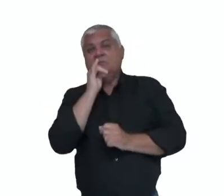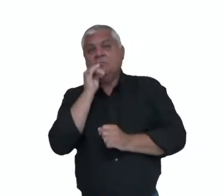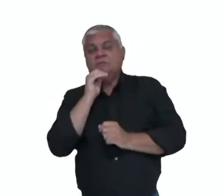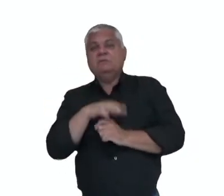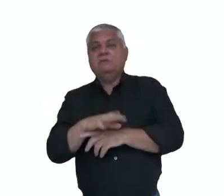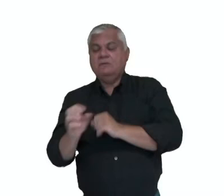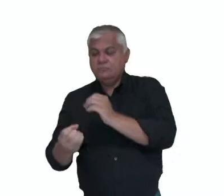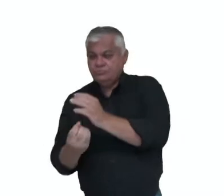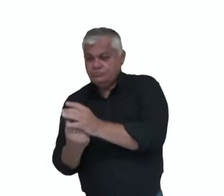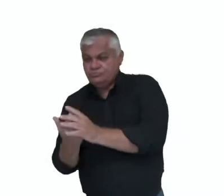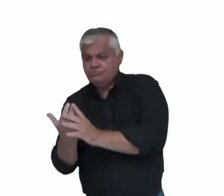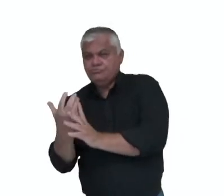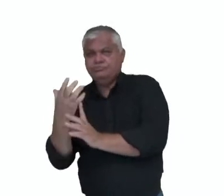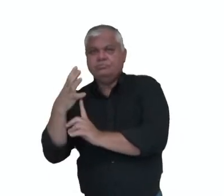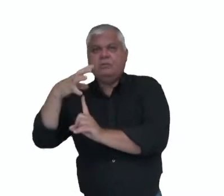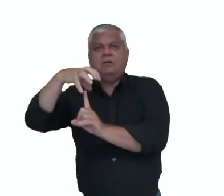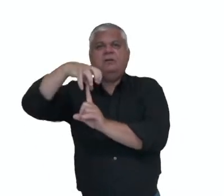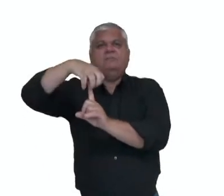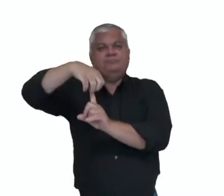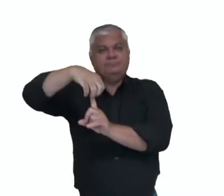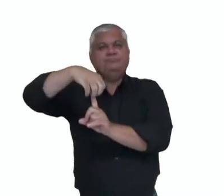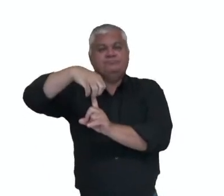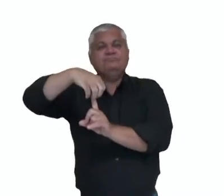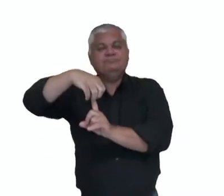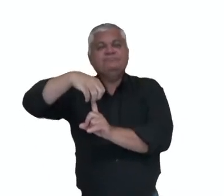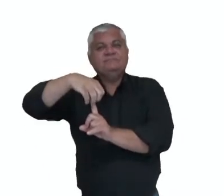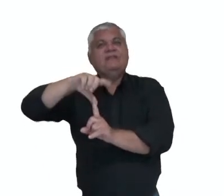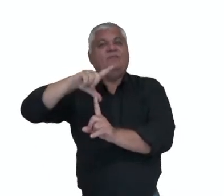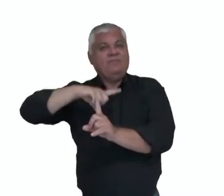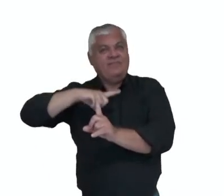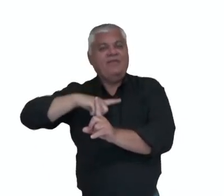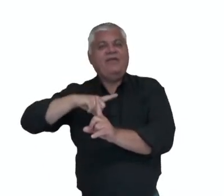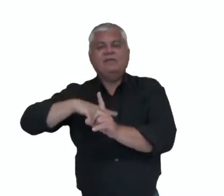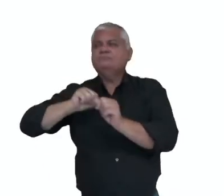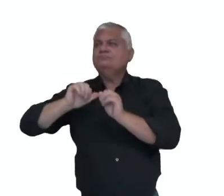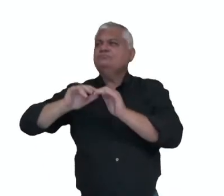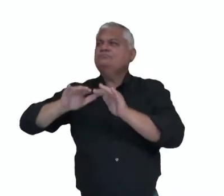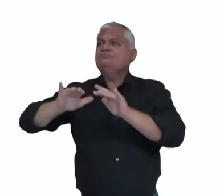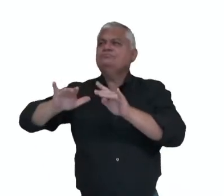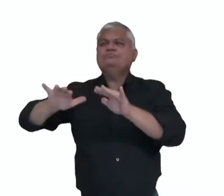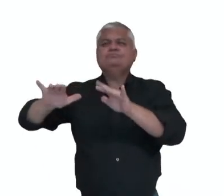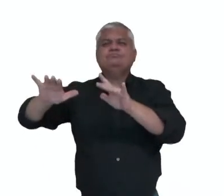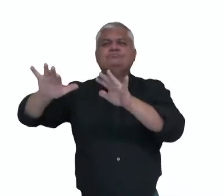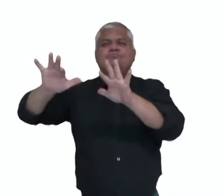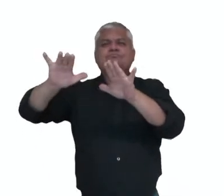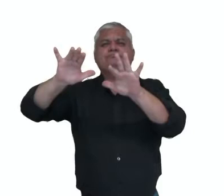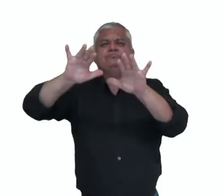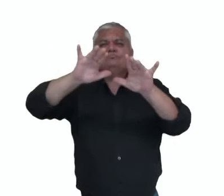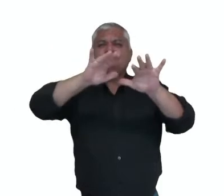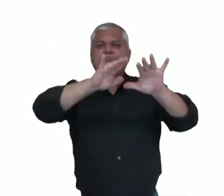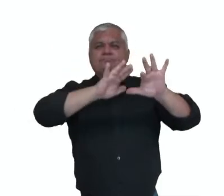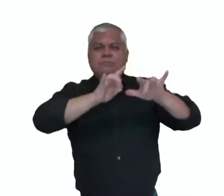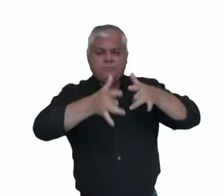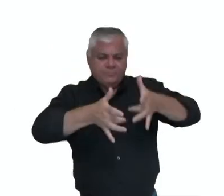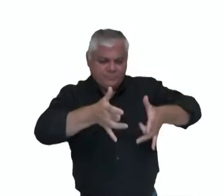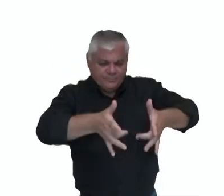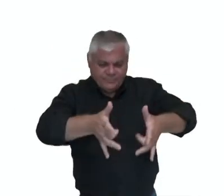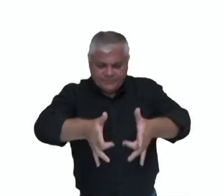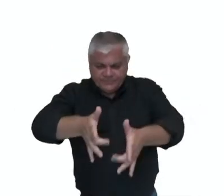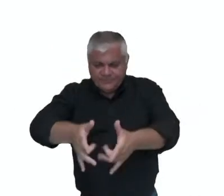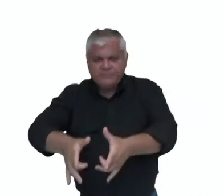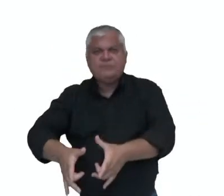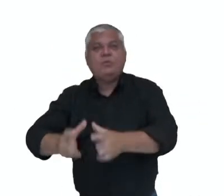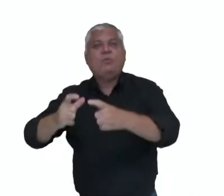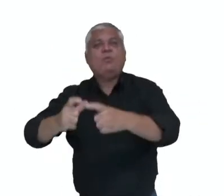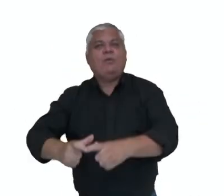se reproduzir especificamente. Então ele libera os esporos no ar. E são esses esporos que vão de um lugar para outro, vão se fixar